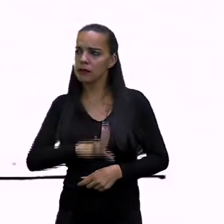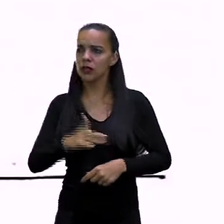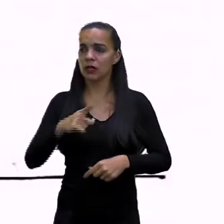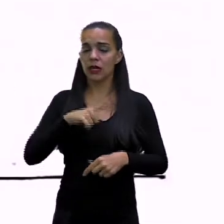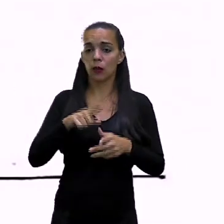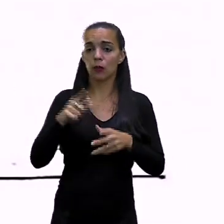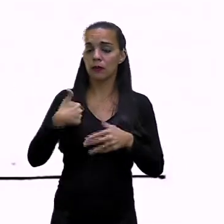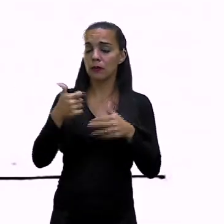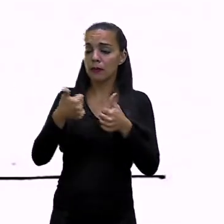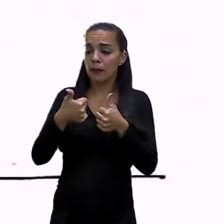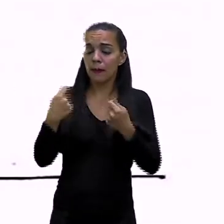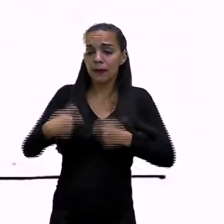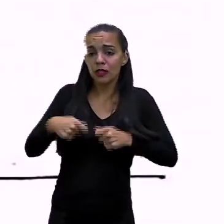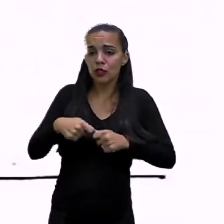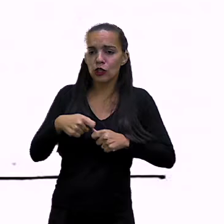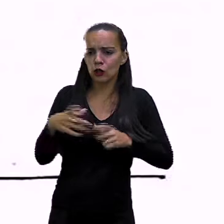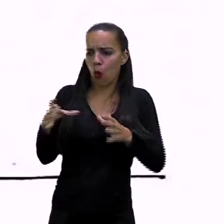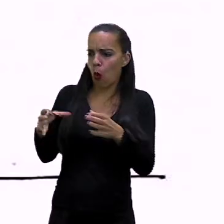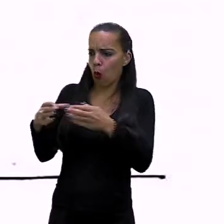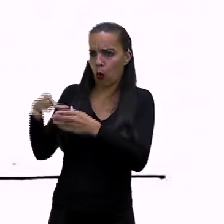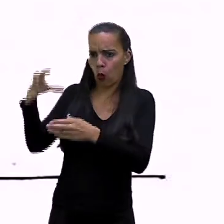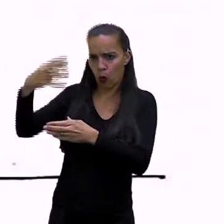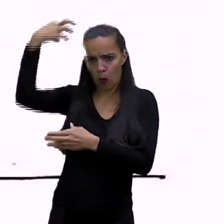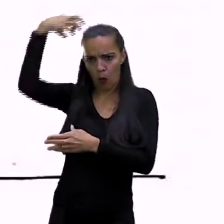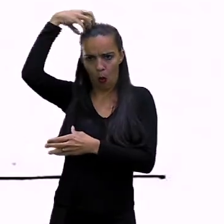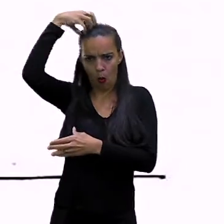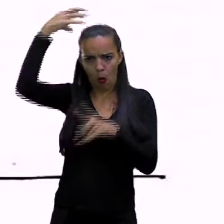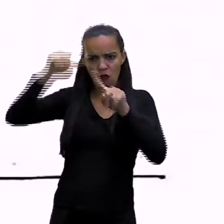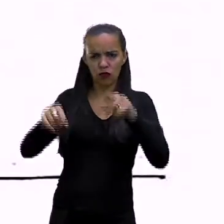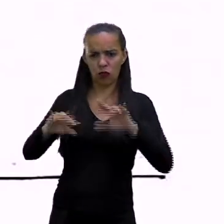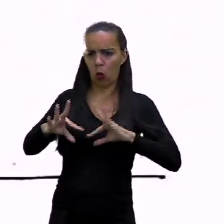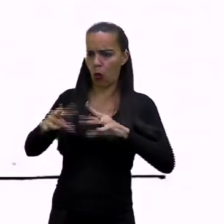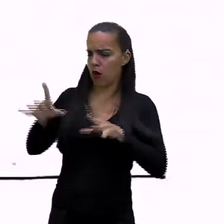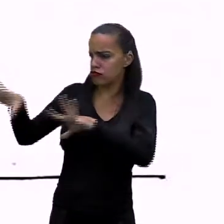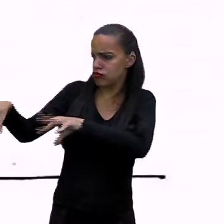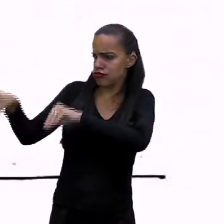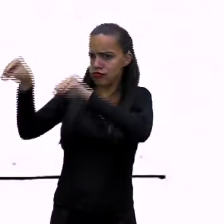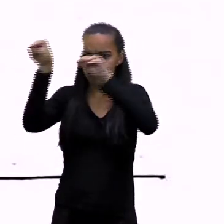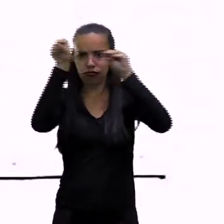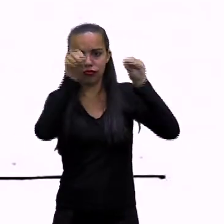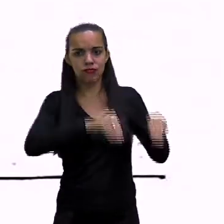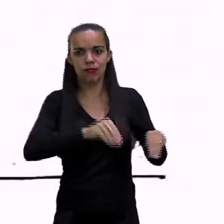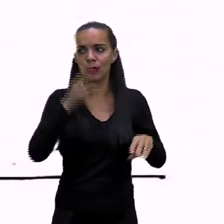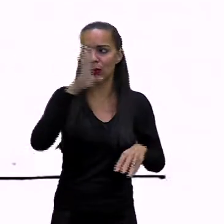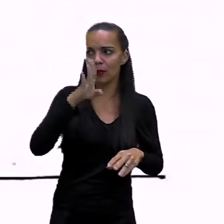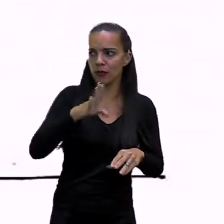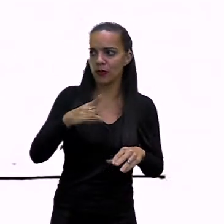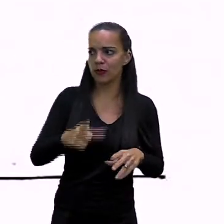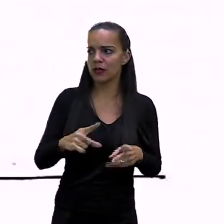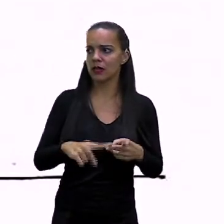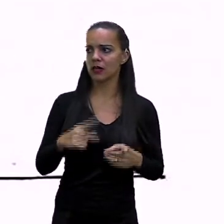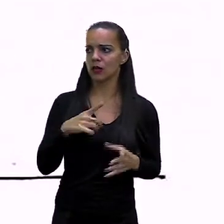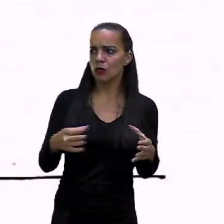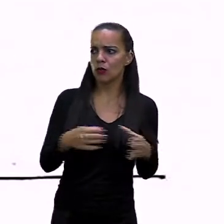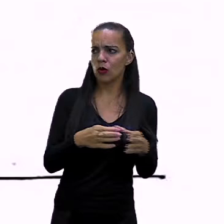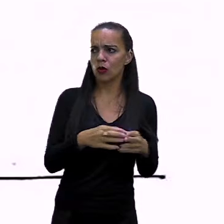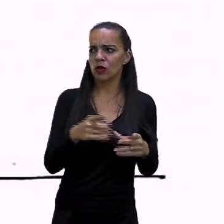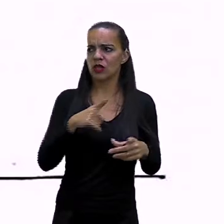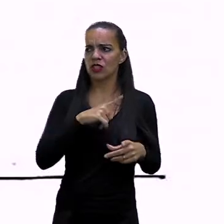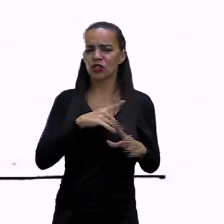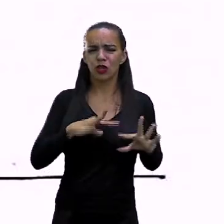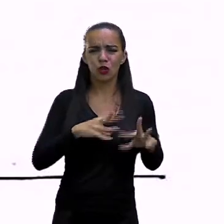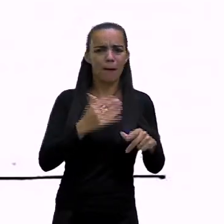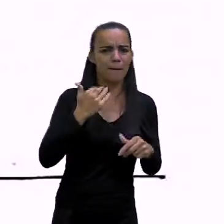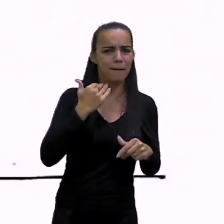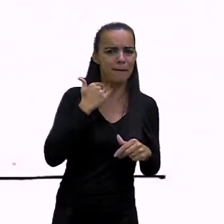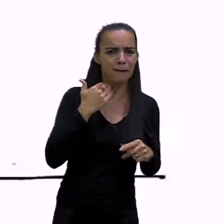corte portuguesa para o Brasil, e quando a gente fala de corte portuguesa, biblioteca, bancos,